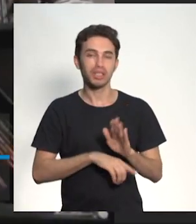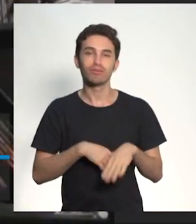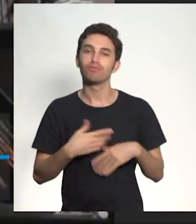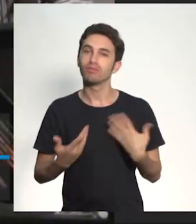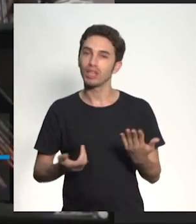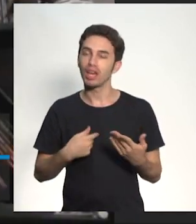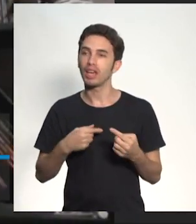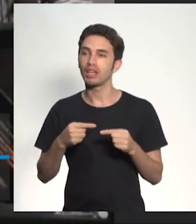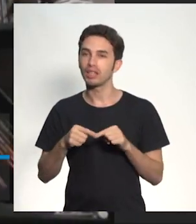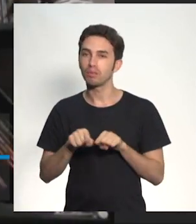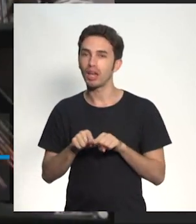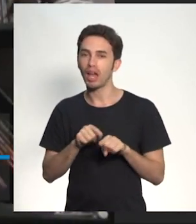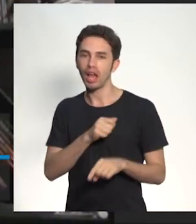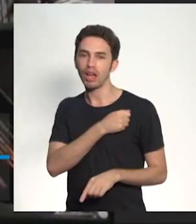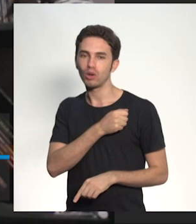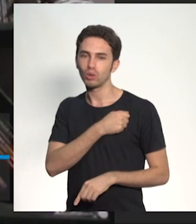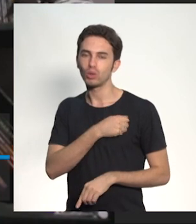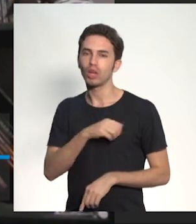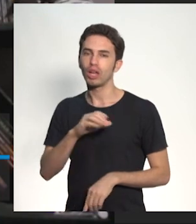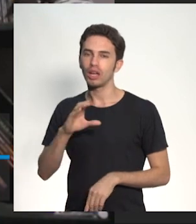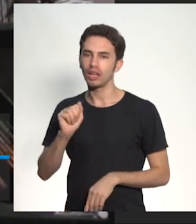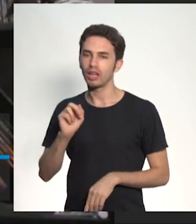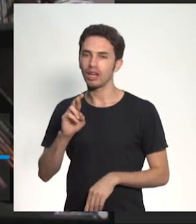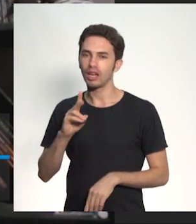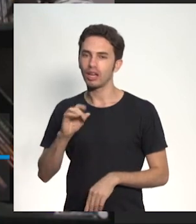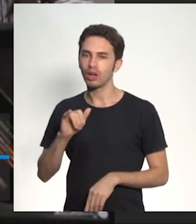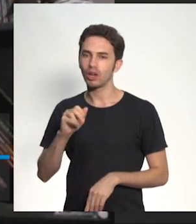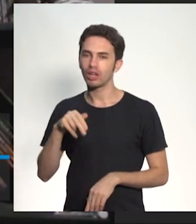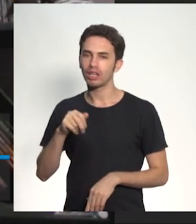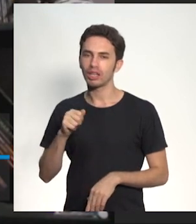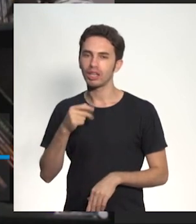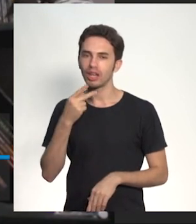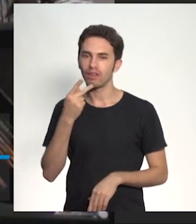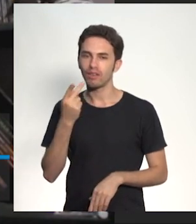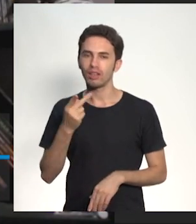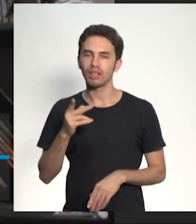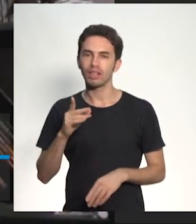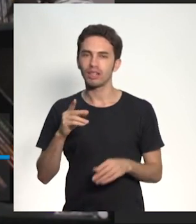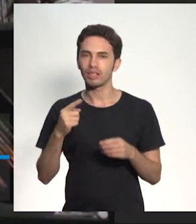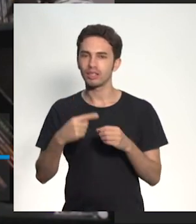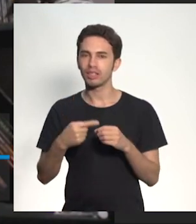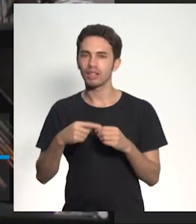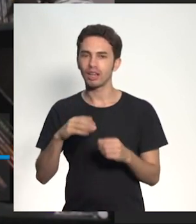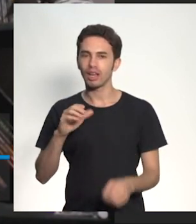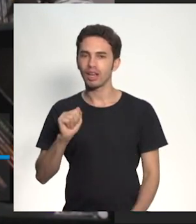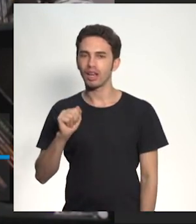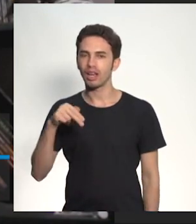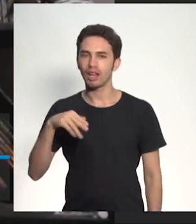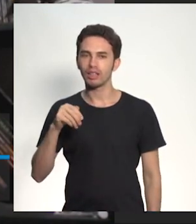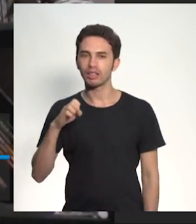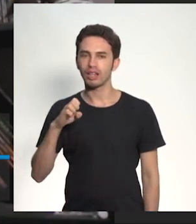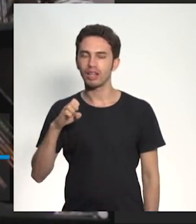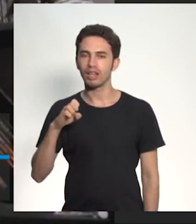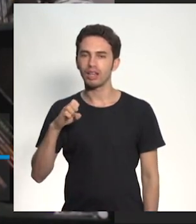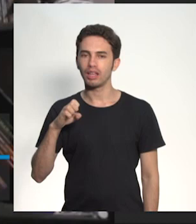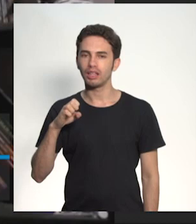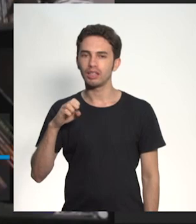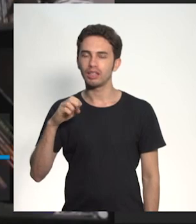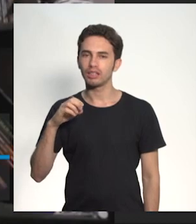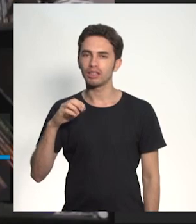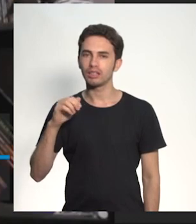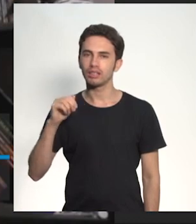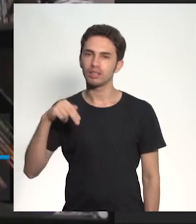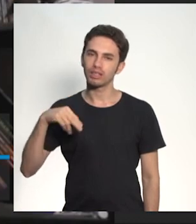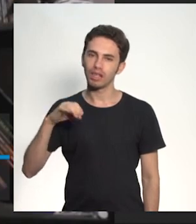respostas de alunos também, né? A aluna Caroline, da Escola de Norá Cananéia, falou que os movimentos sociais servem para ganhar,